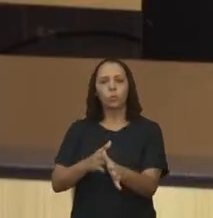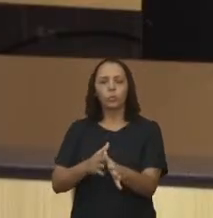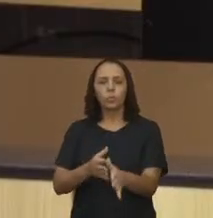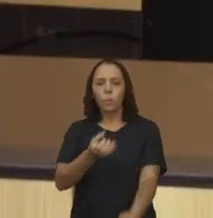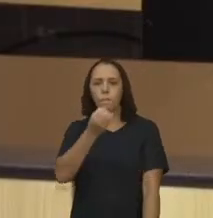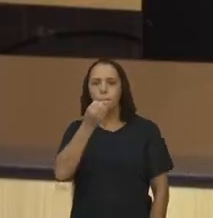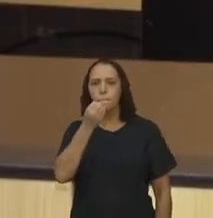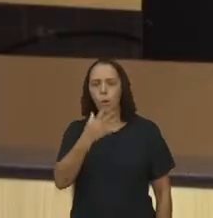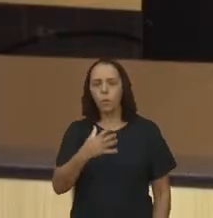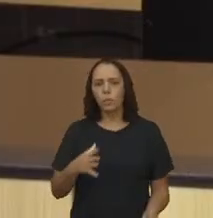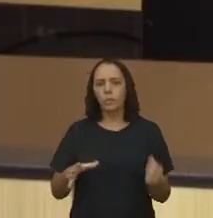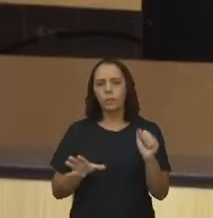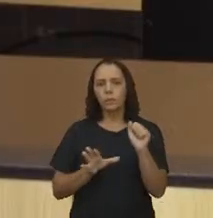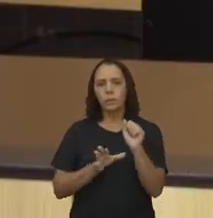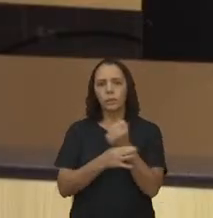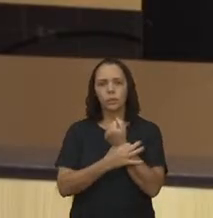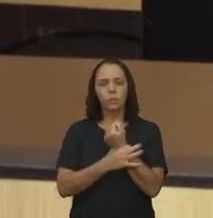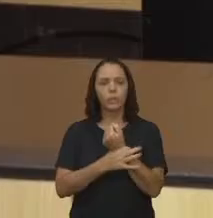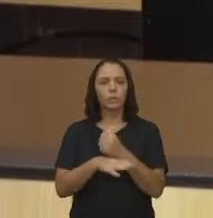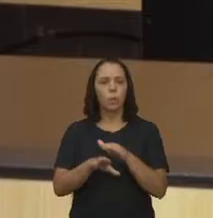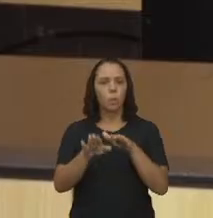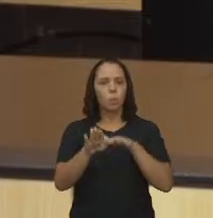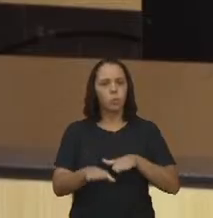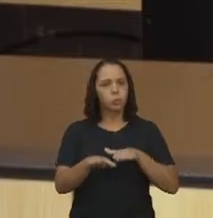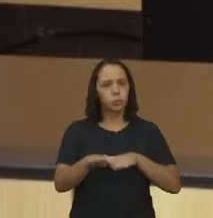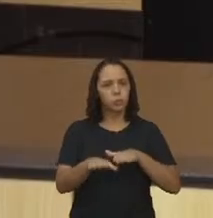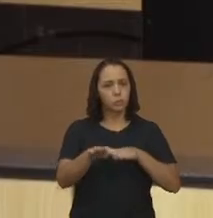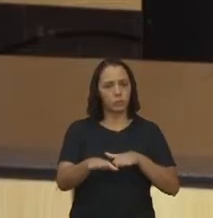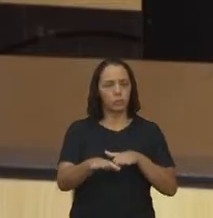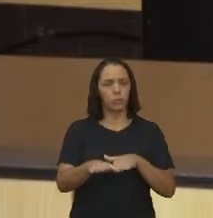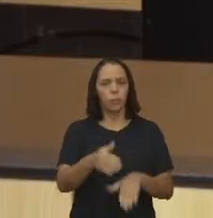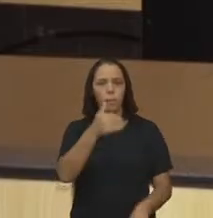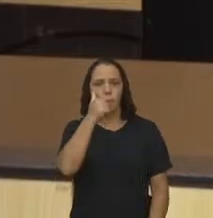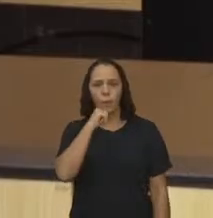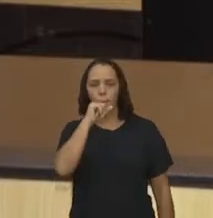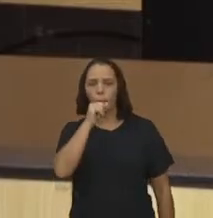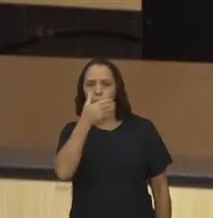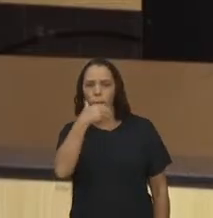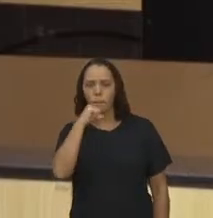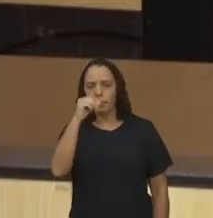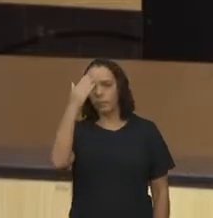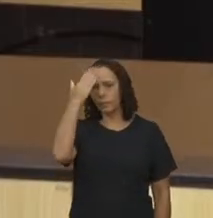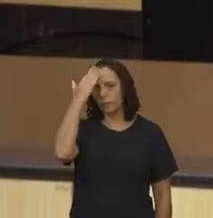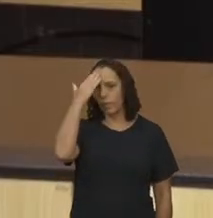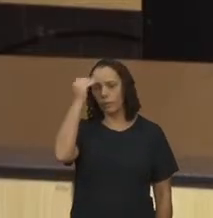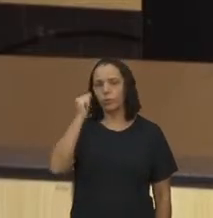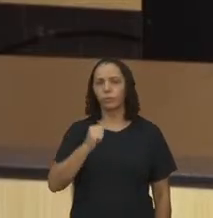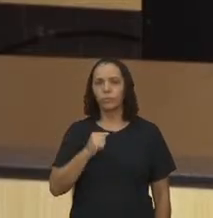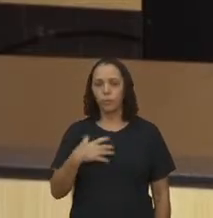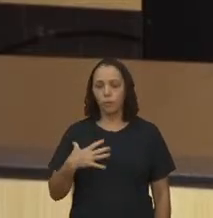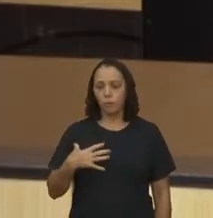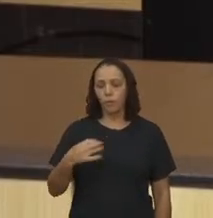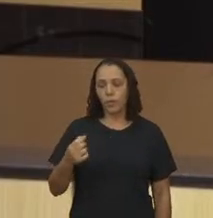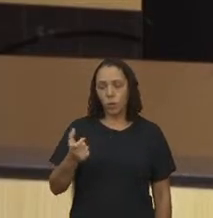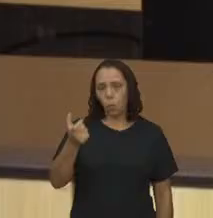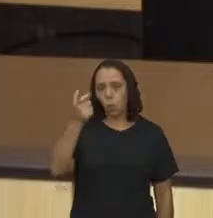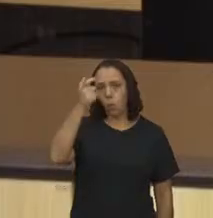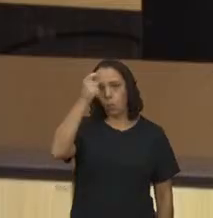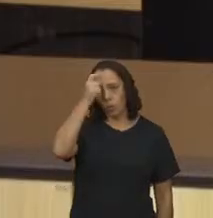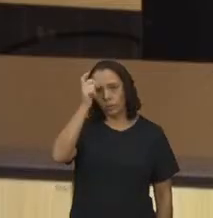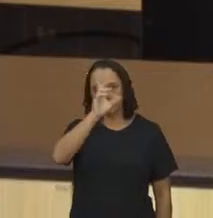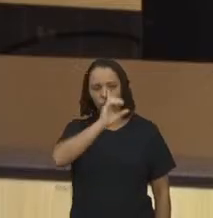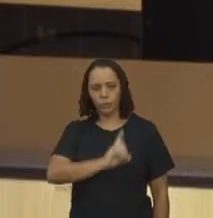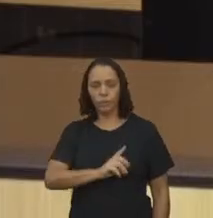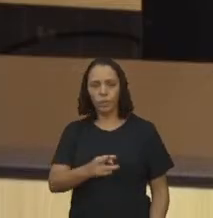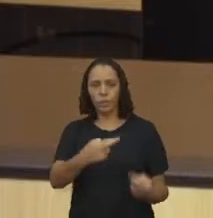sociedade. E a gente vê assim, quem é pai, quem é mãe sabe a importância que é você ter um filho e uma filha que seja consciente de seus deveres e de